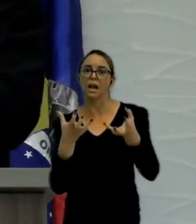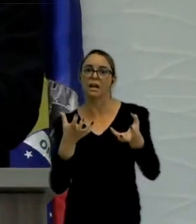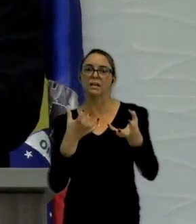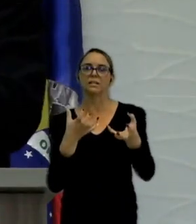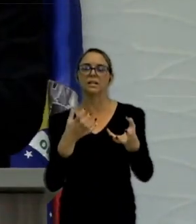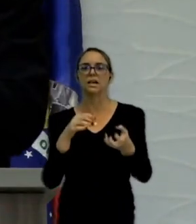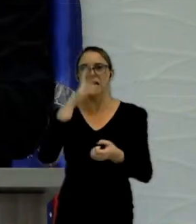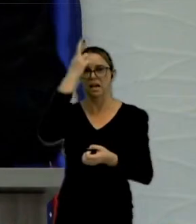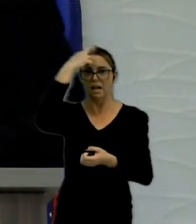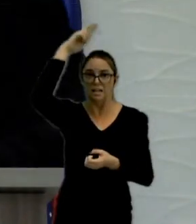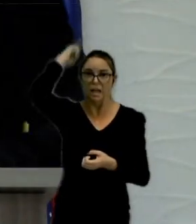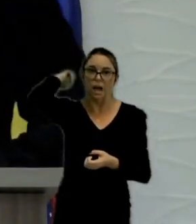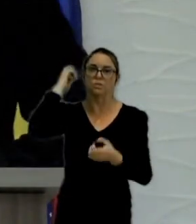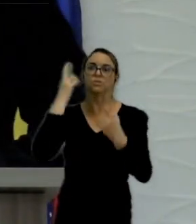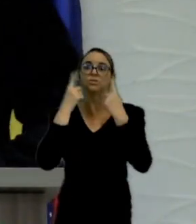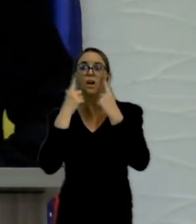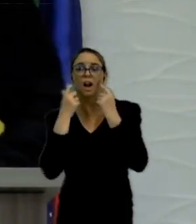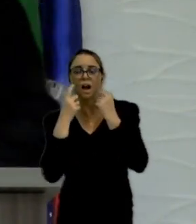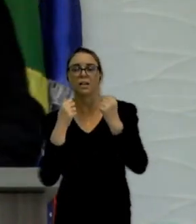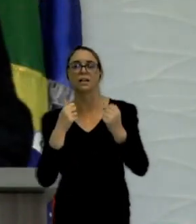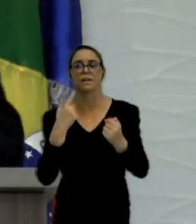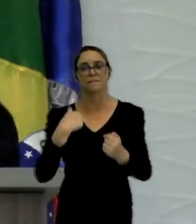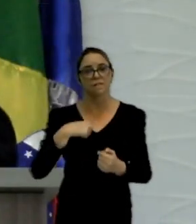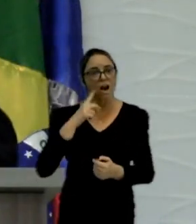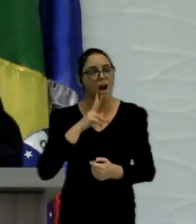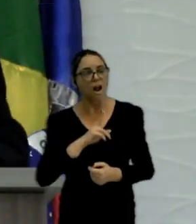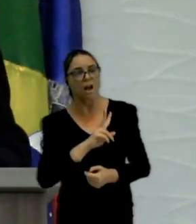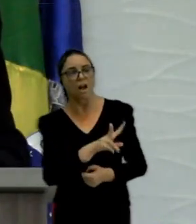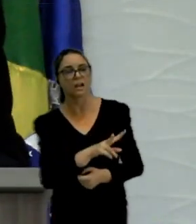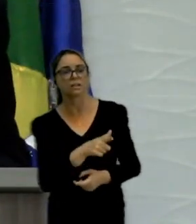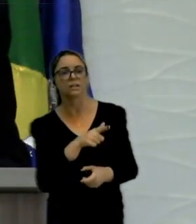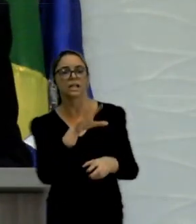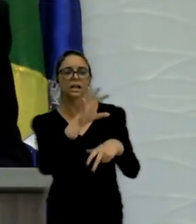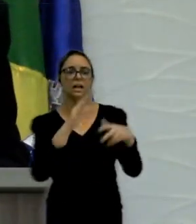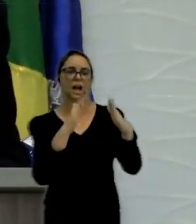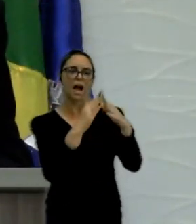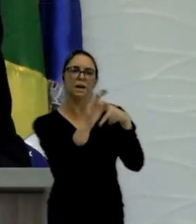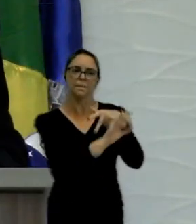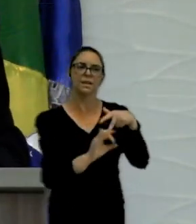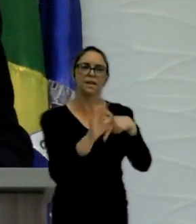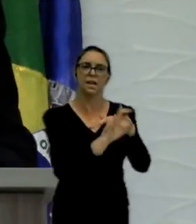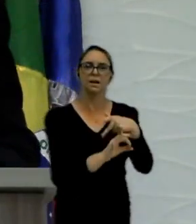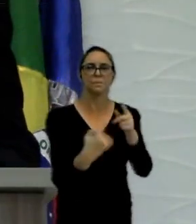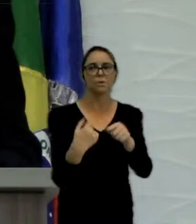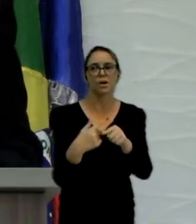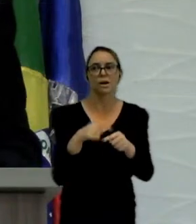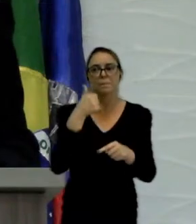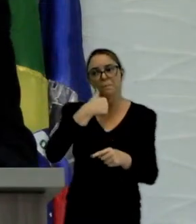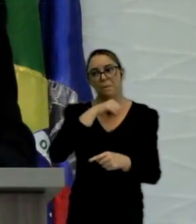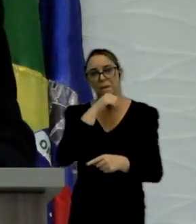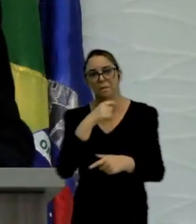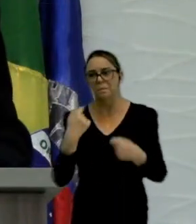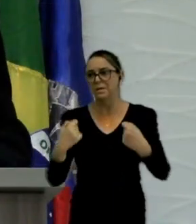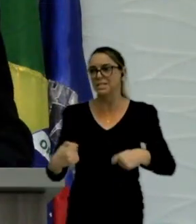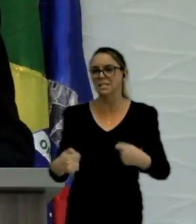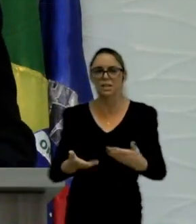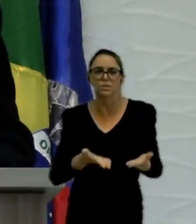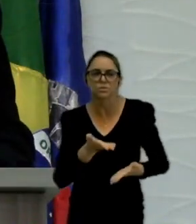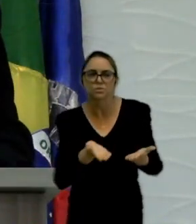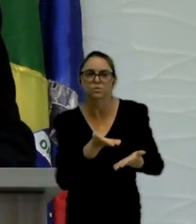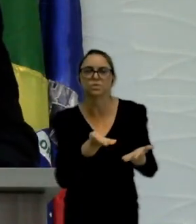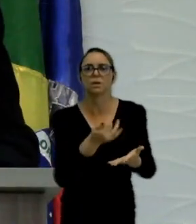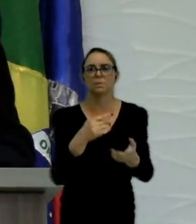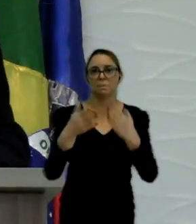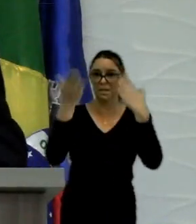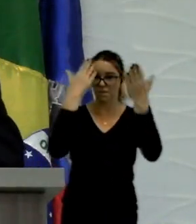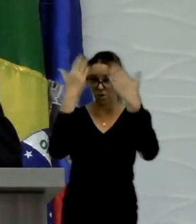vereador Rinaldo chorasse aqui, indo lá no CAIPD, quando as mães de família precisam de ser atendida pelo